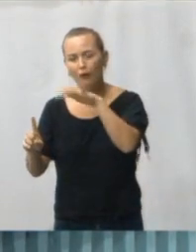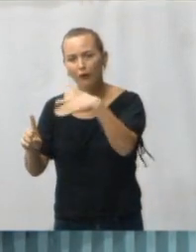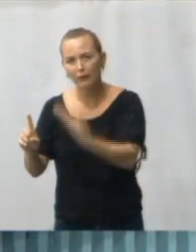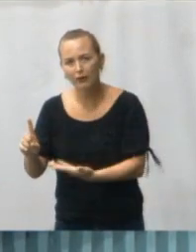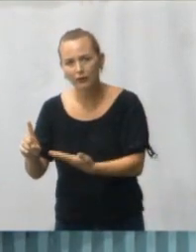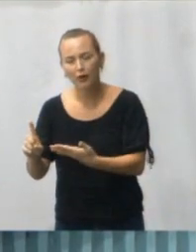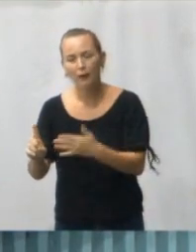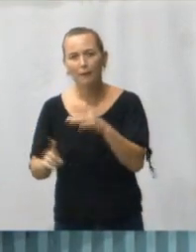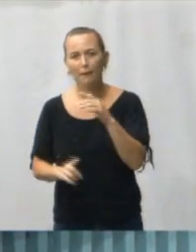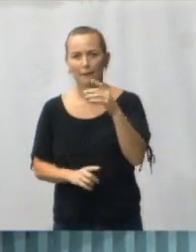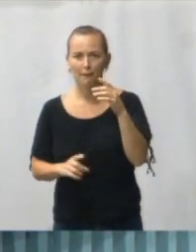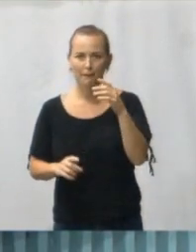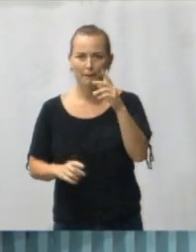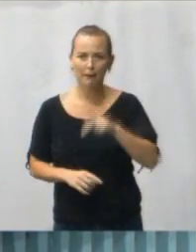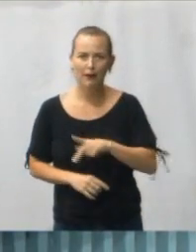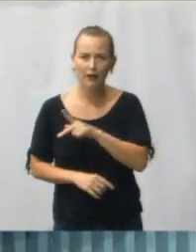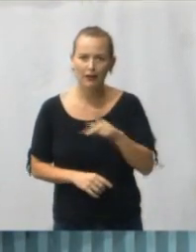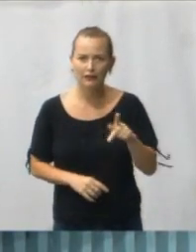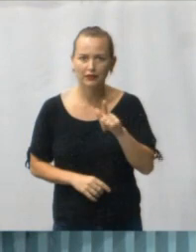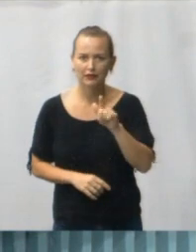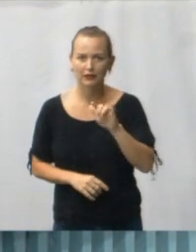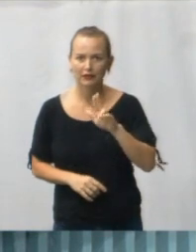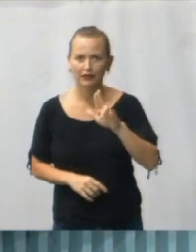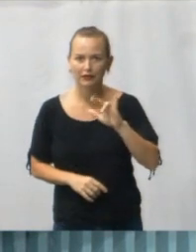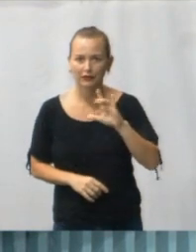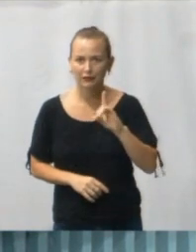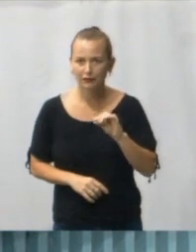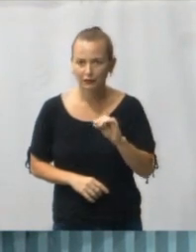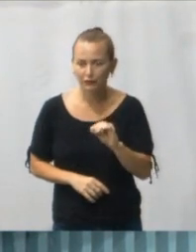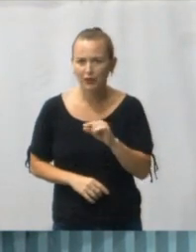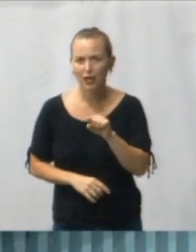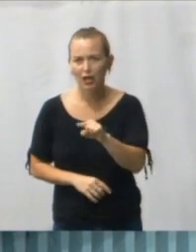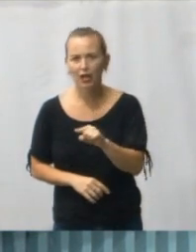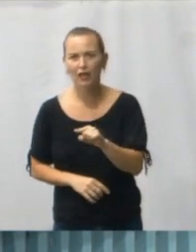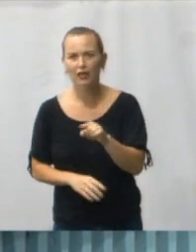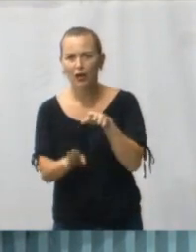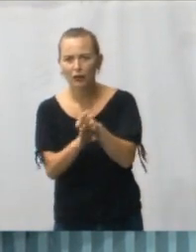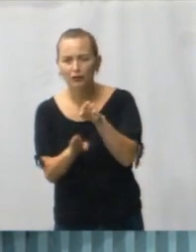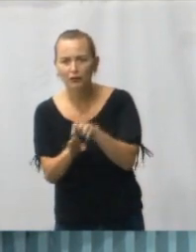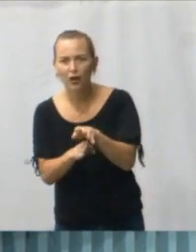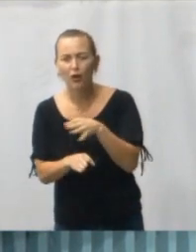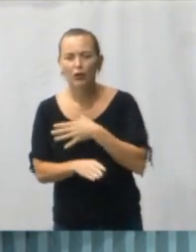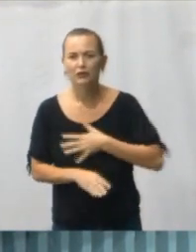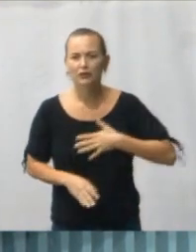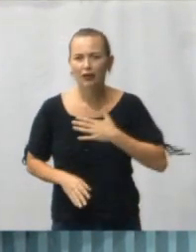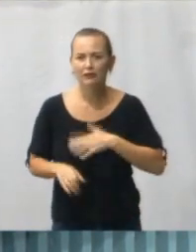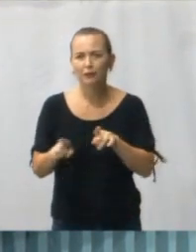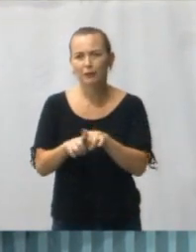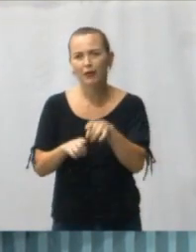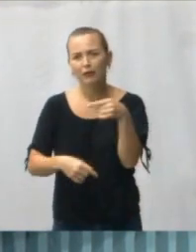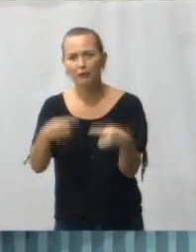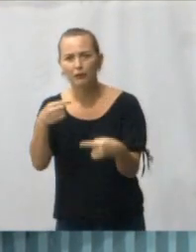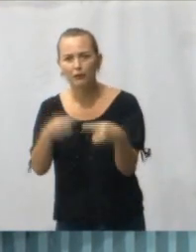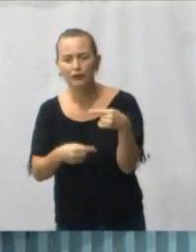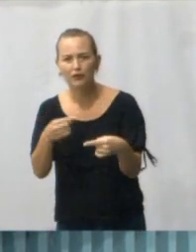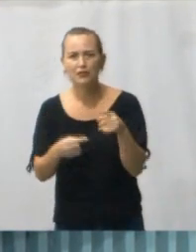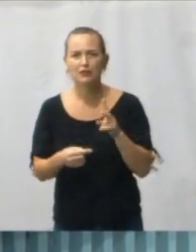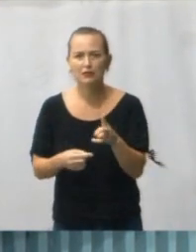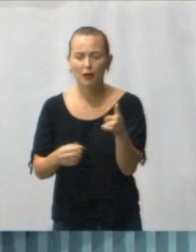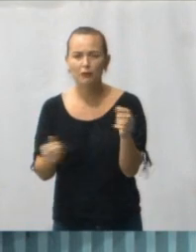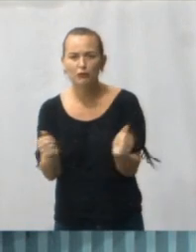ser professor, gostava da política e se envolvia nesse Estado, com os grandes governadores e senadores que já passou nessa